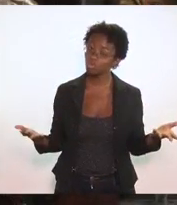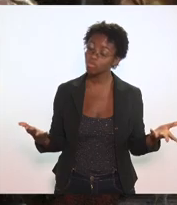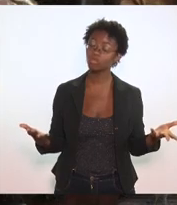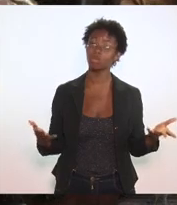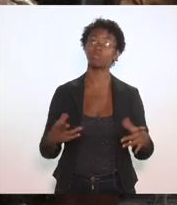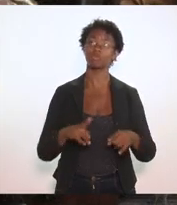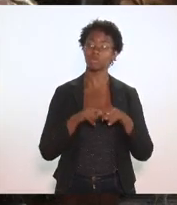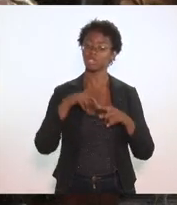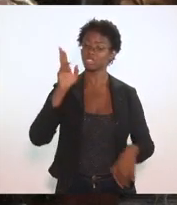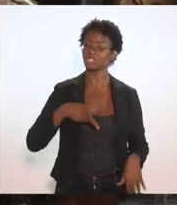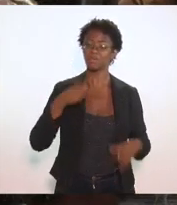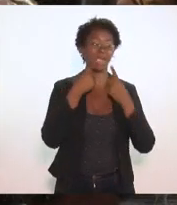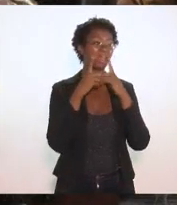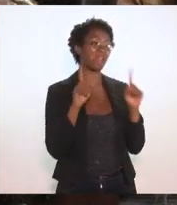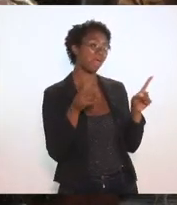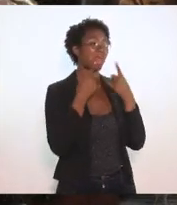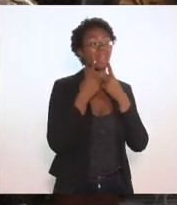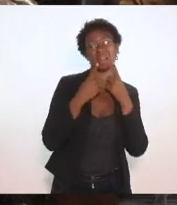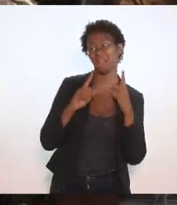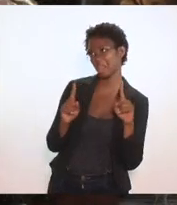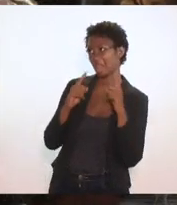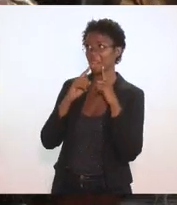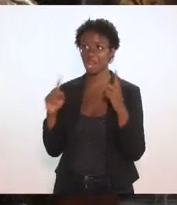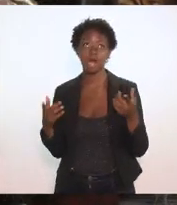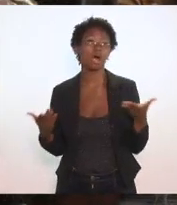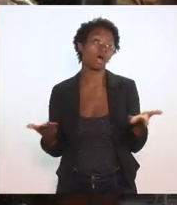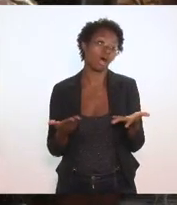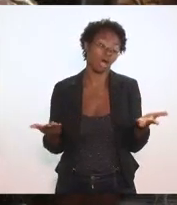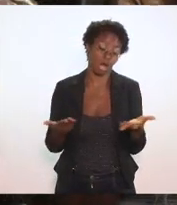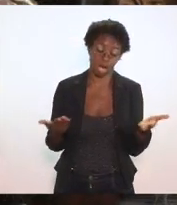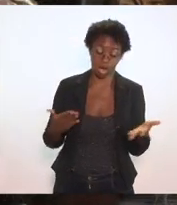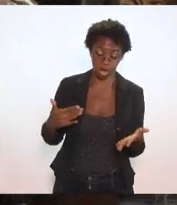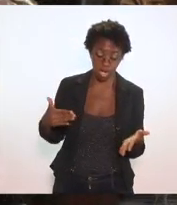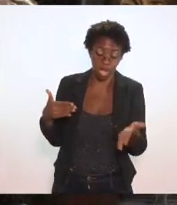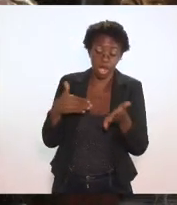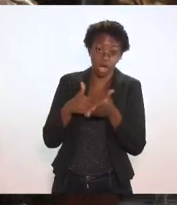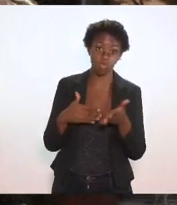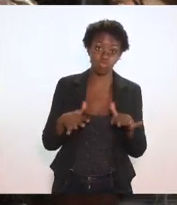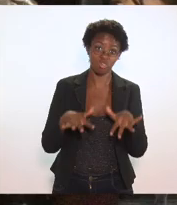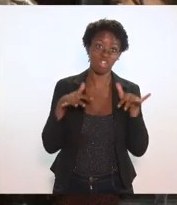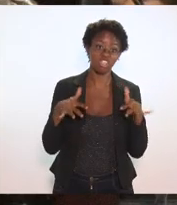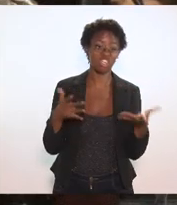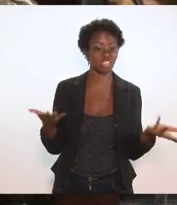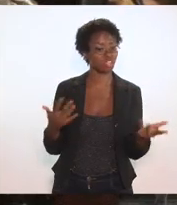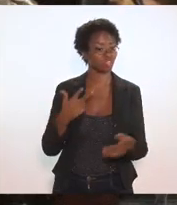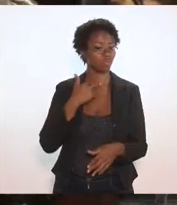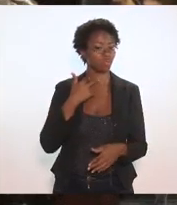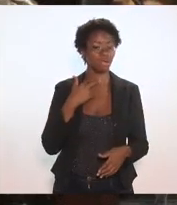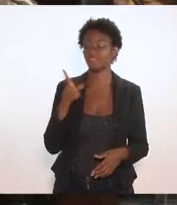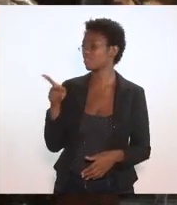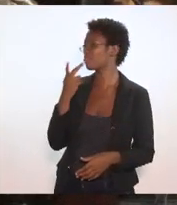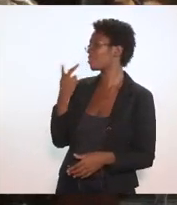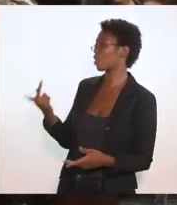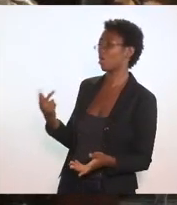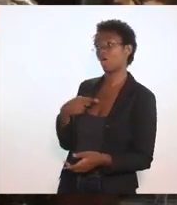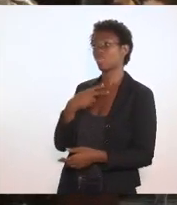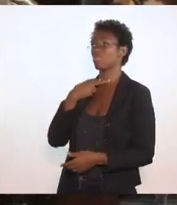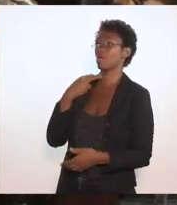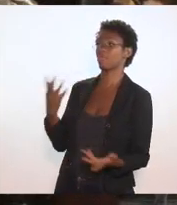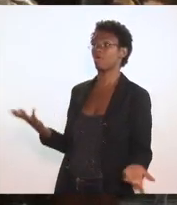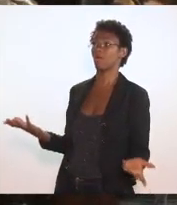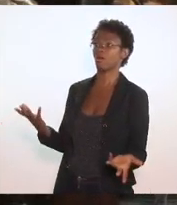Excelência anda sempre reclamando. Agora mesmo, na última sessão, assim não dá, a senhora falou. E a